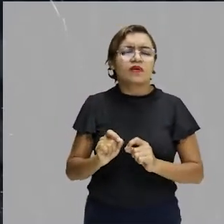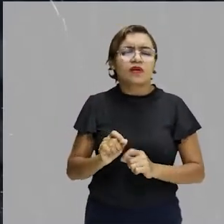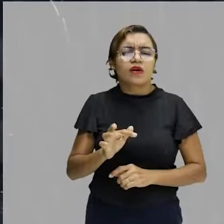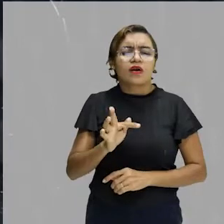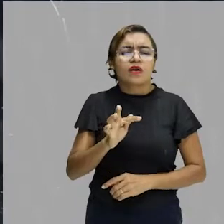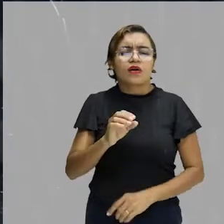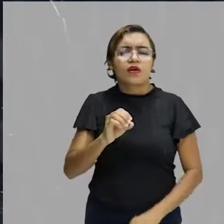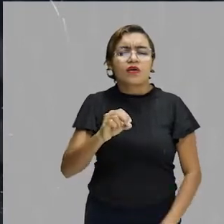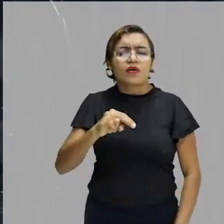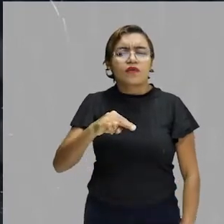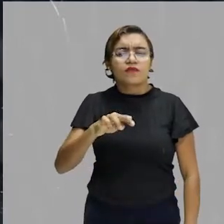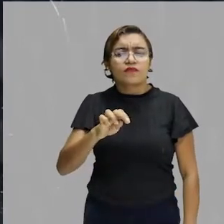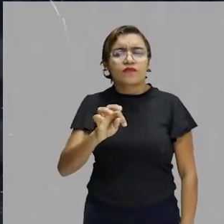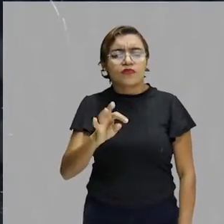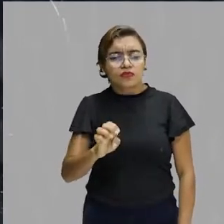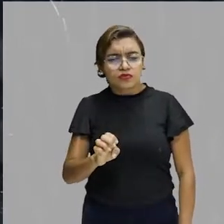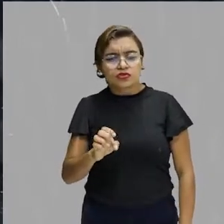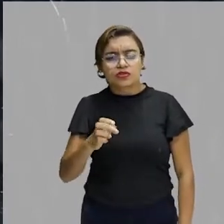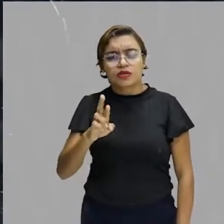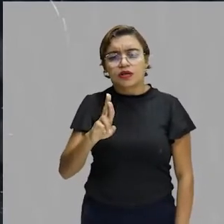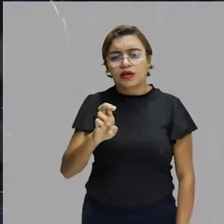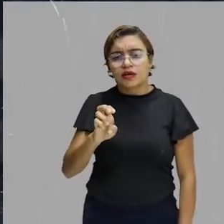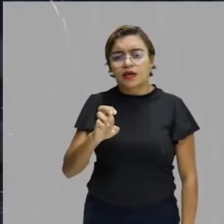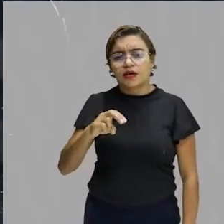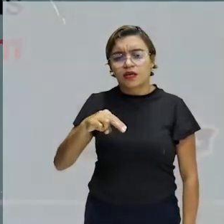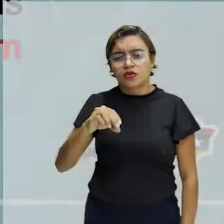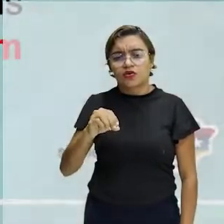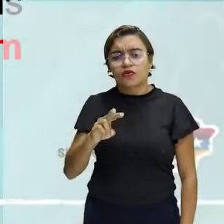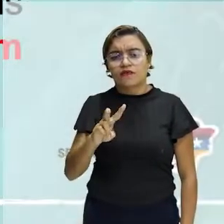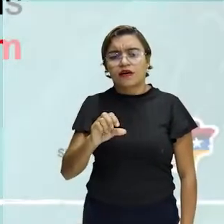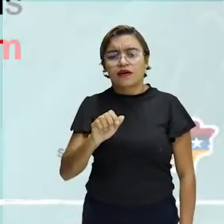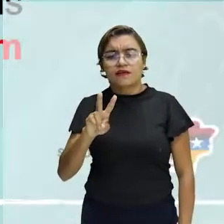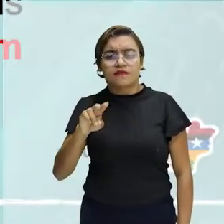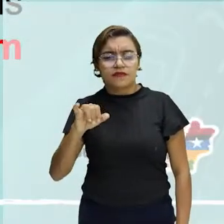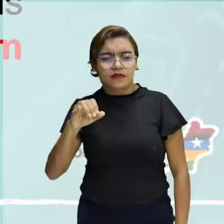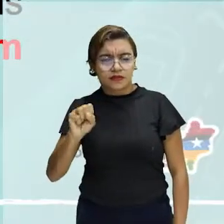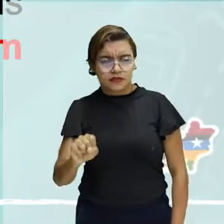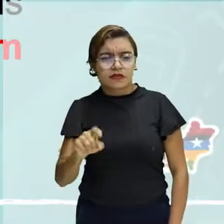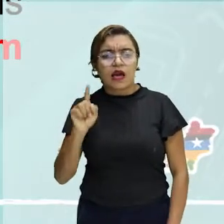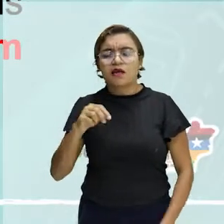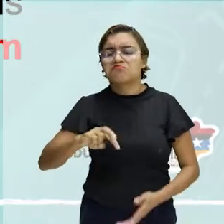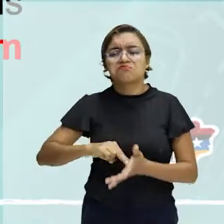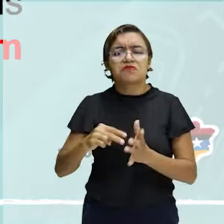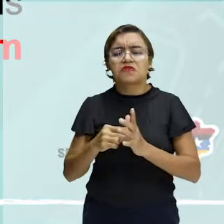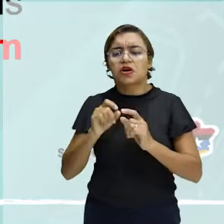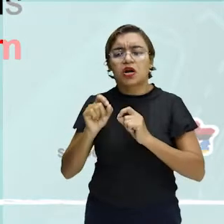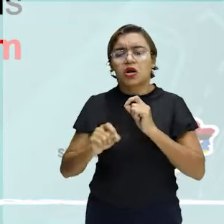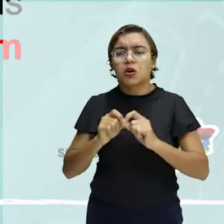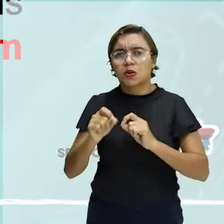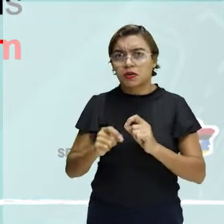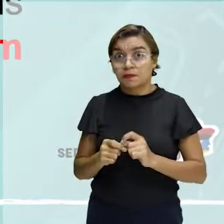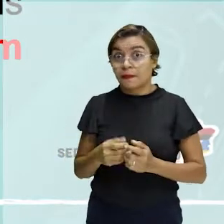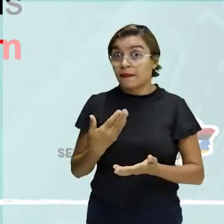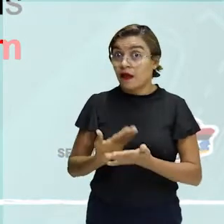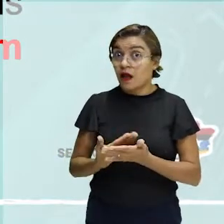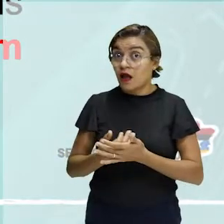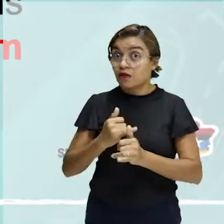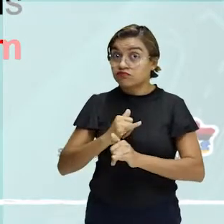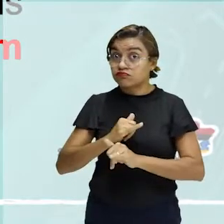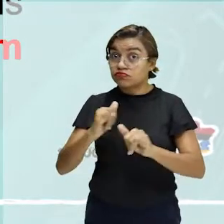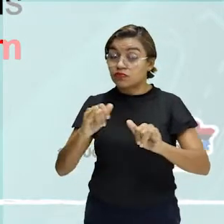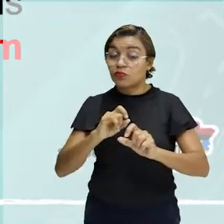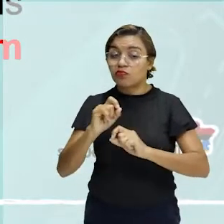fonte renovável de energia? Bora relembrar? Bora, galera, tá? Como eu estou citando durante toda essa aula, existem as fontes